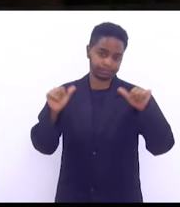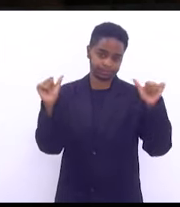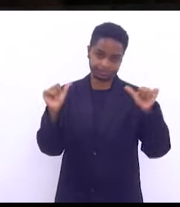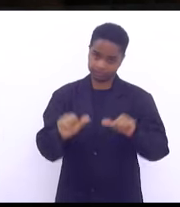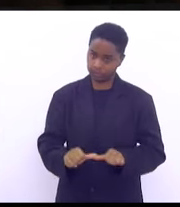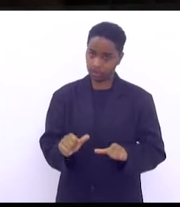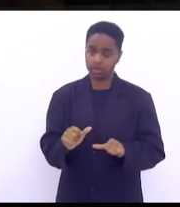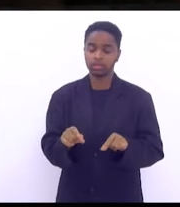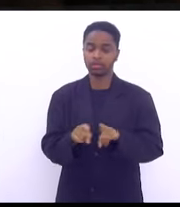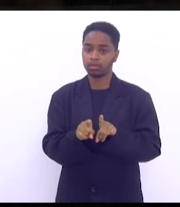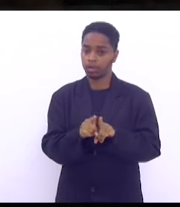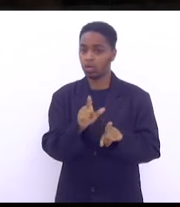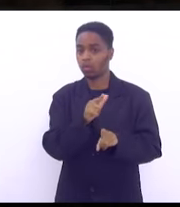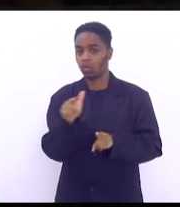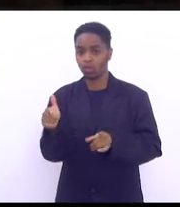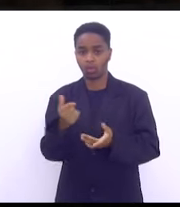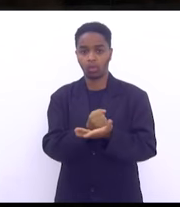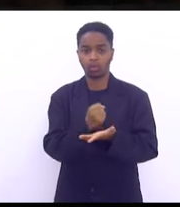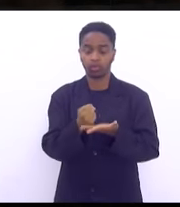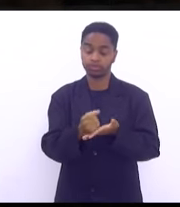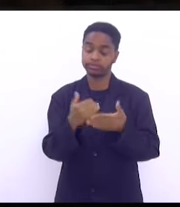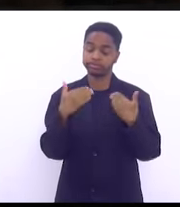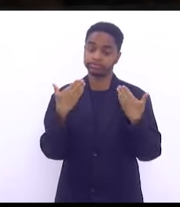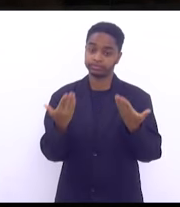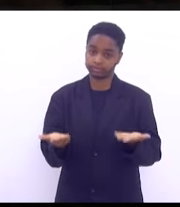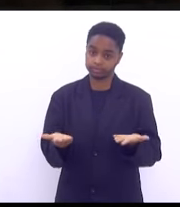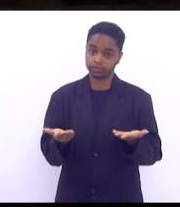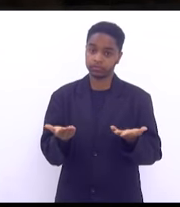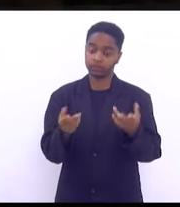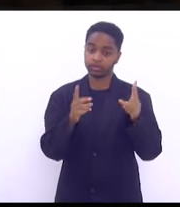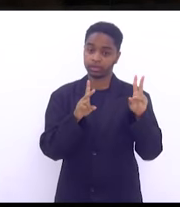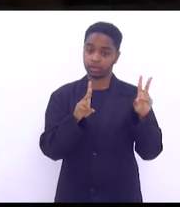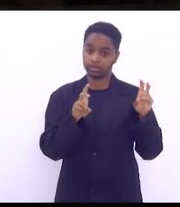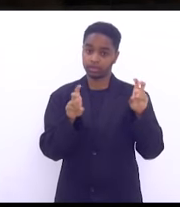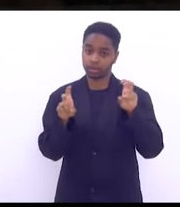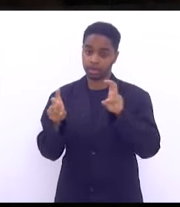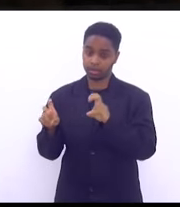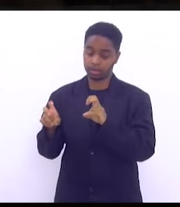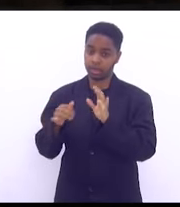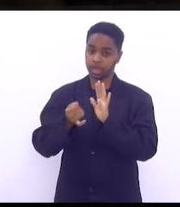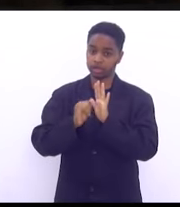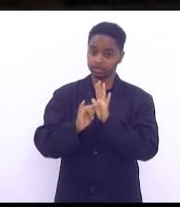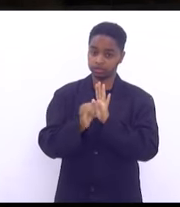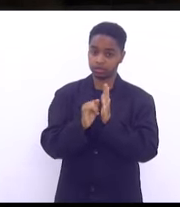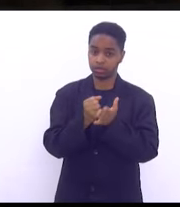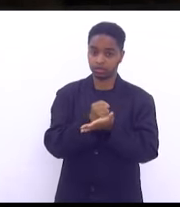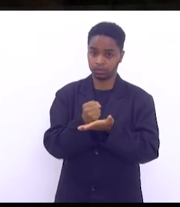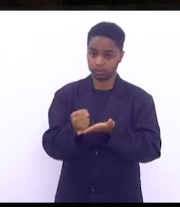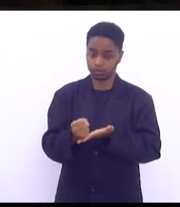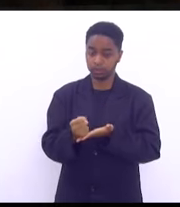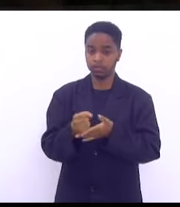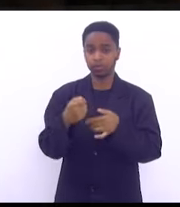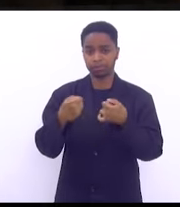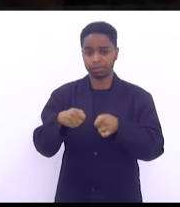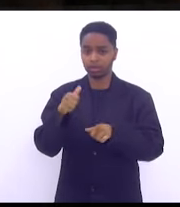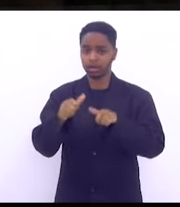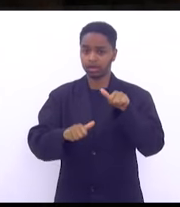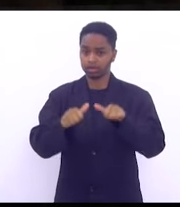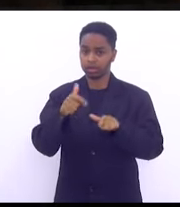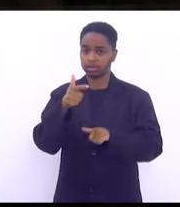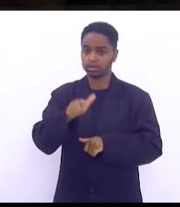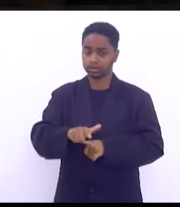concessão. Então, essas questões desses editais de concessão têm que ser